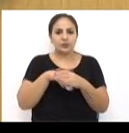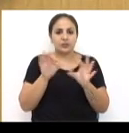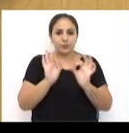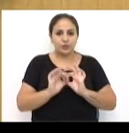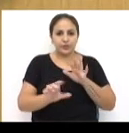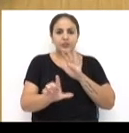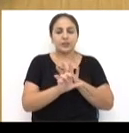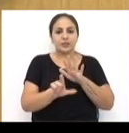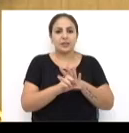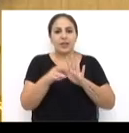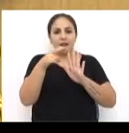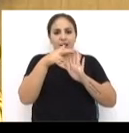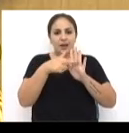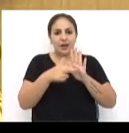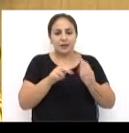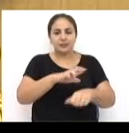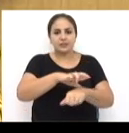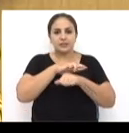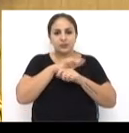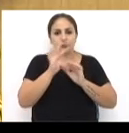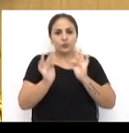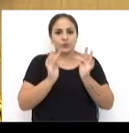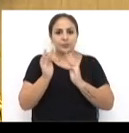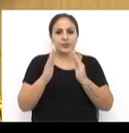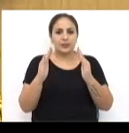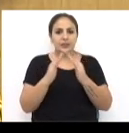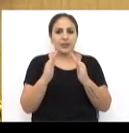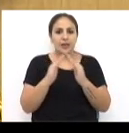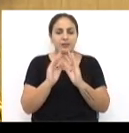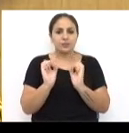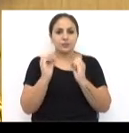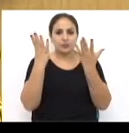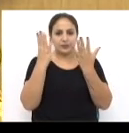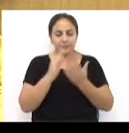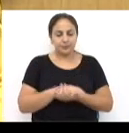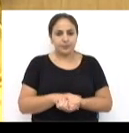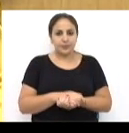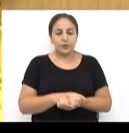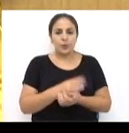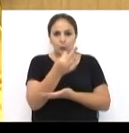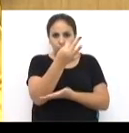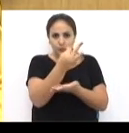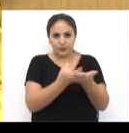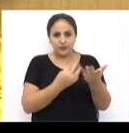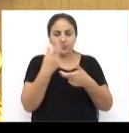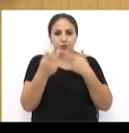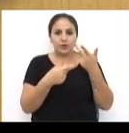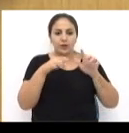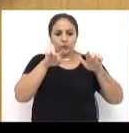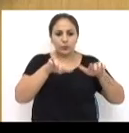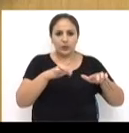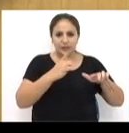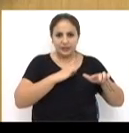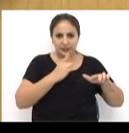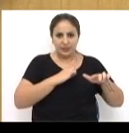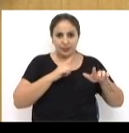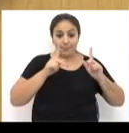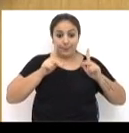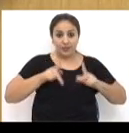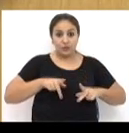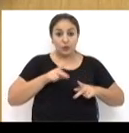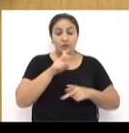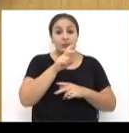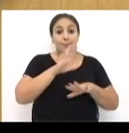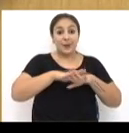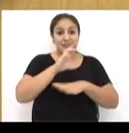que estabelece normas de segurança para o funcionamento de casas de espetáculos. O texto diz que locais com público superior a